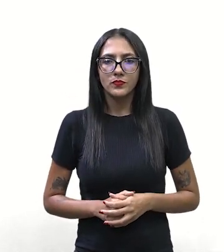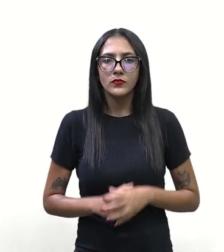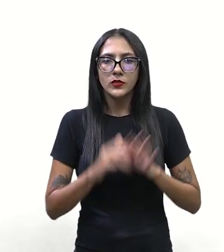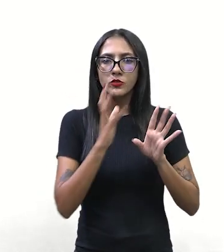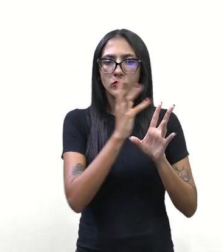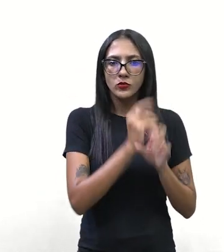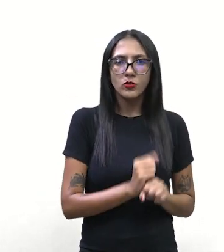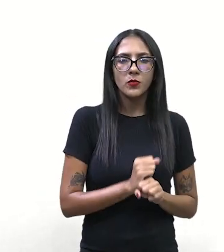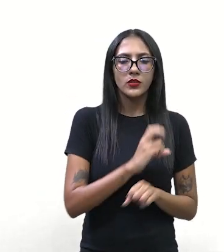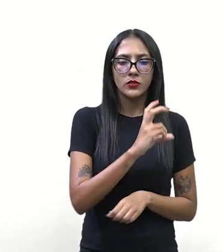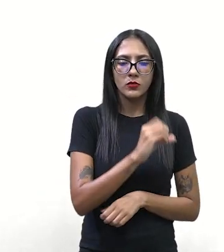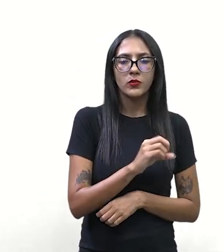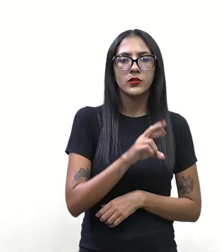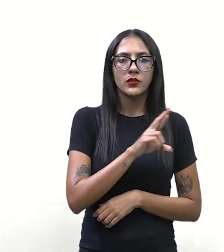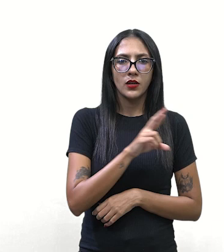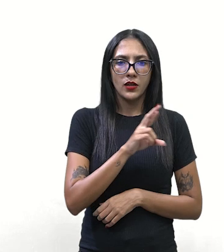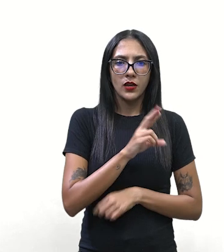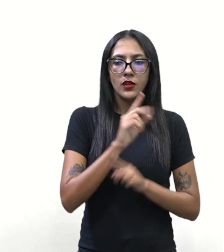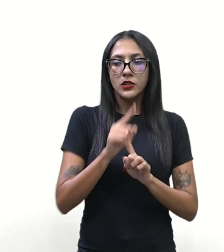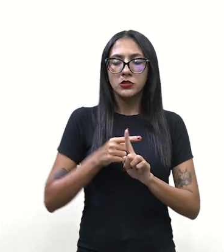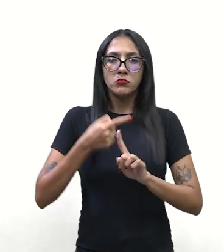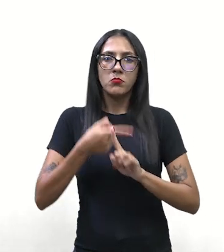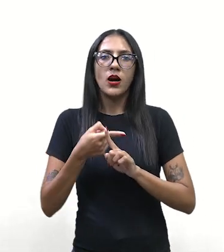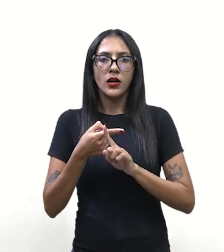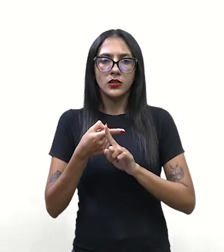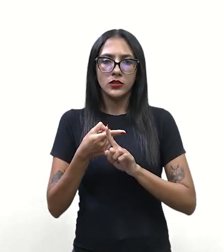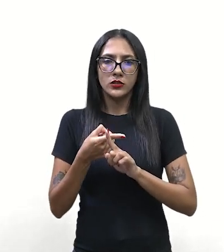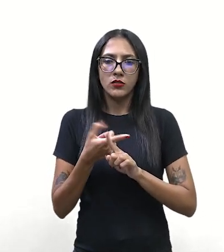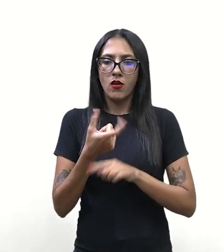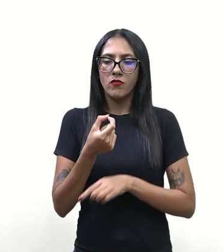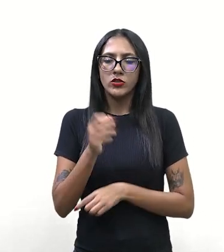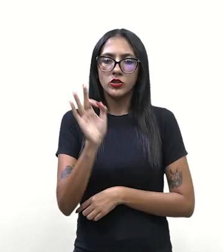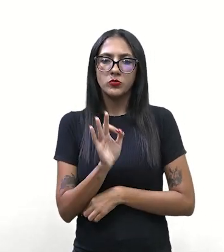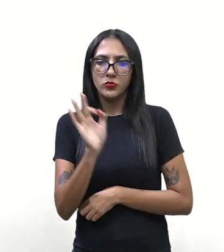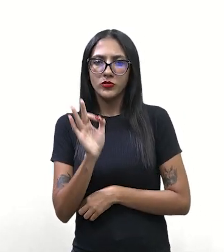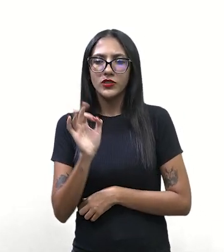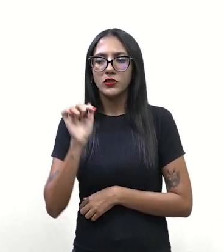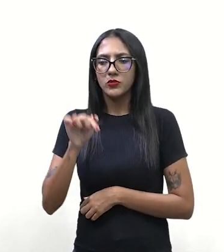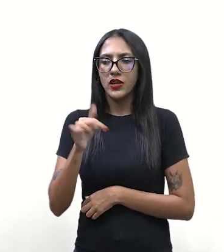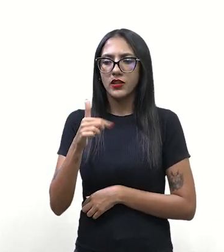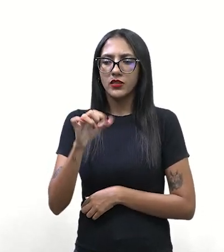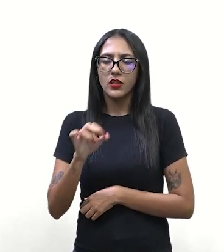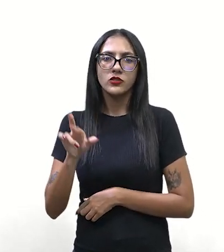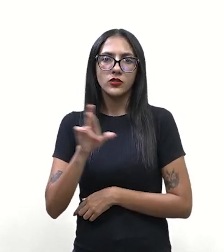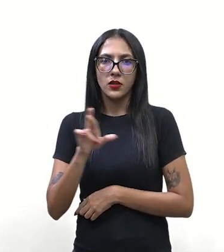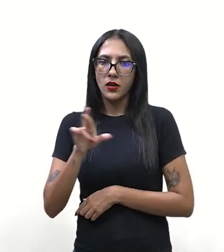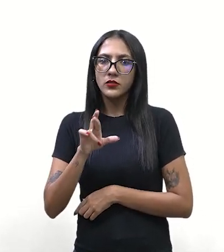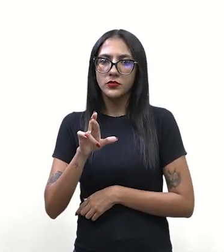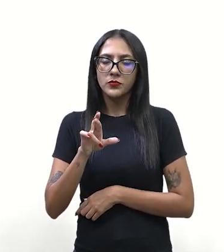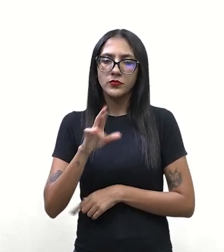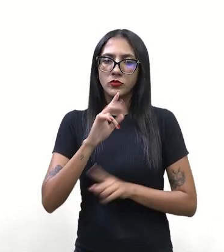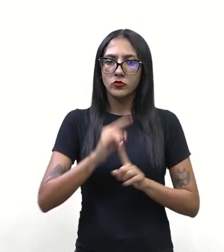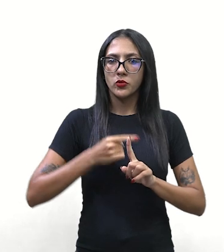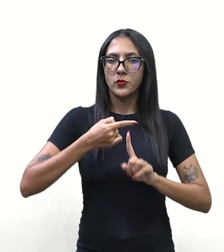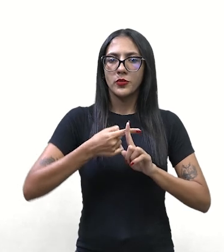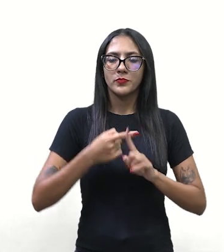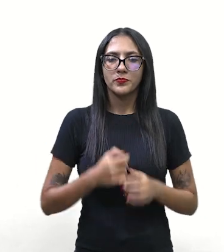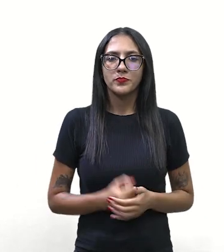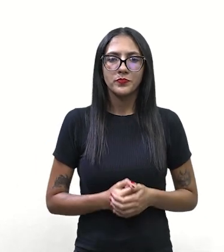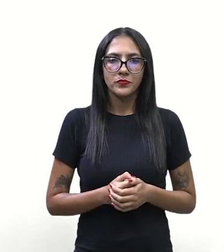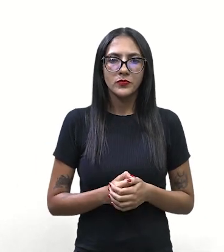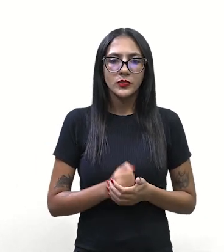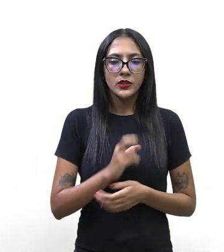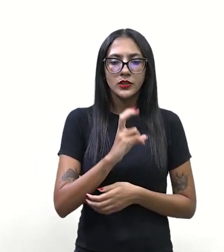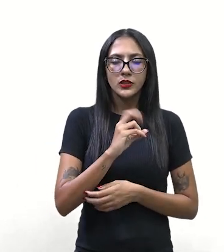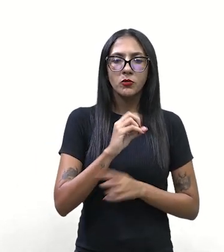de custo, que é R$50, mais o lucro que a gente quer, que é de R$10. E 50 mais 10 é